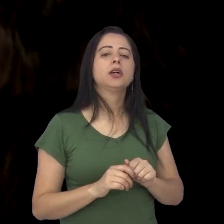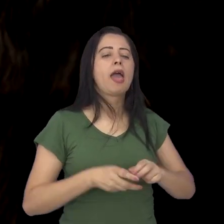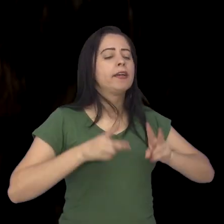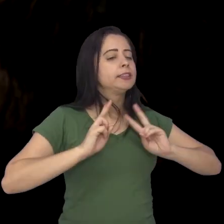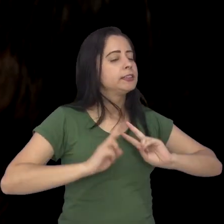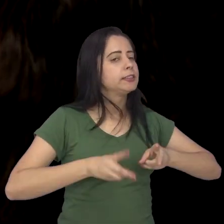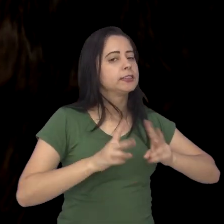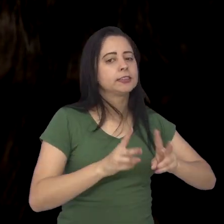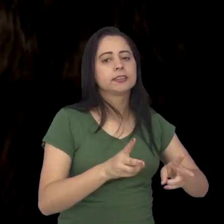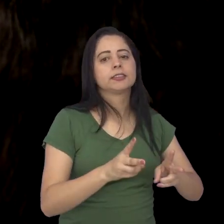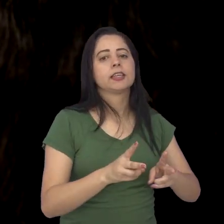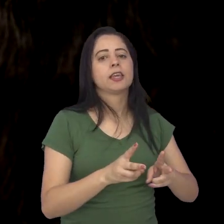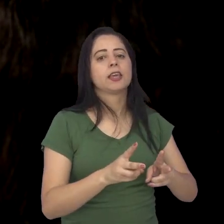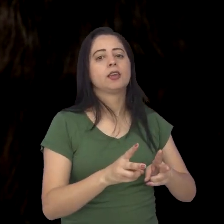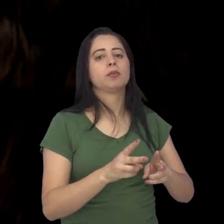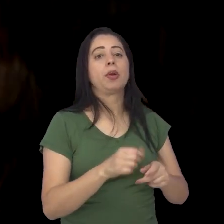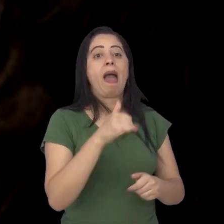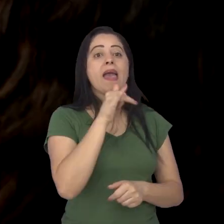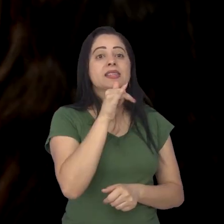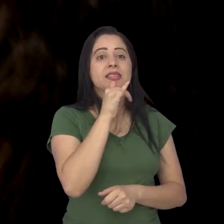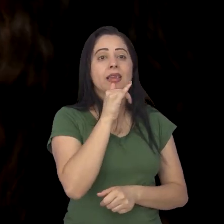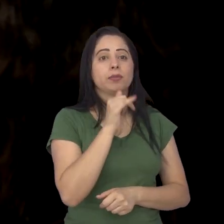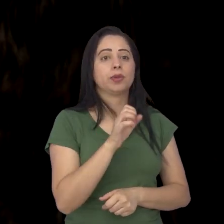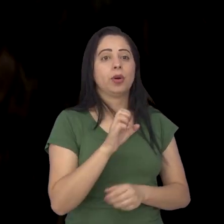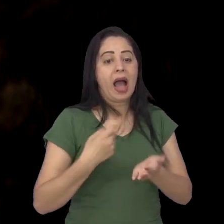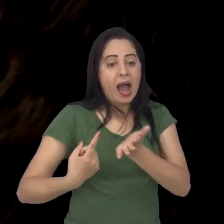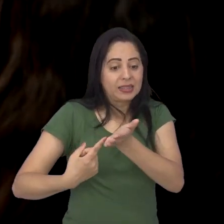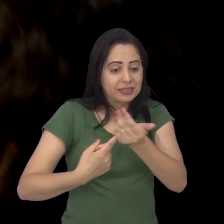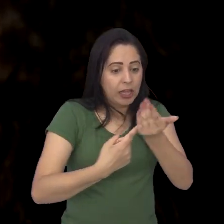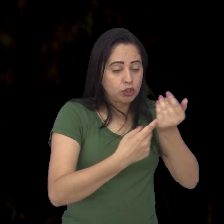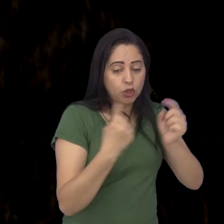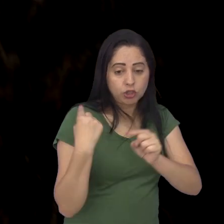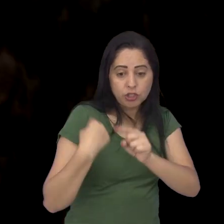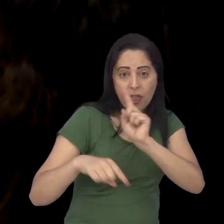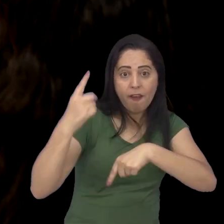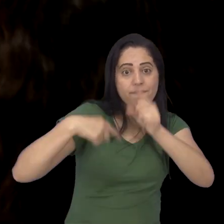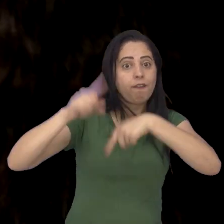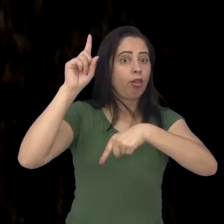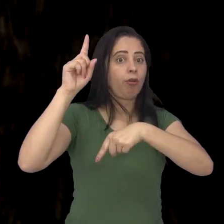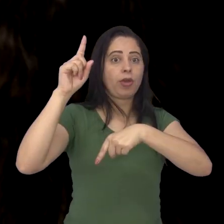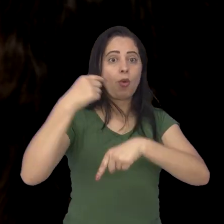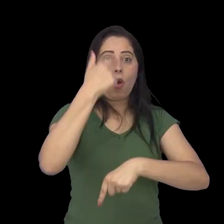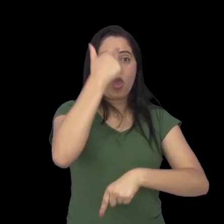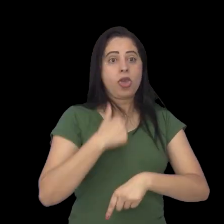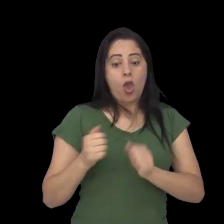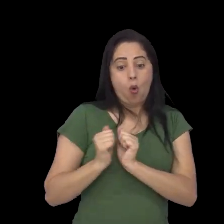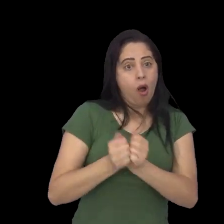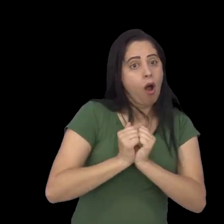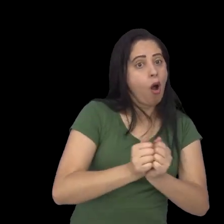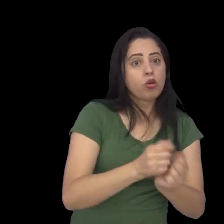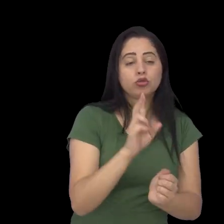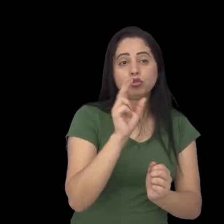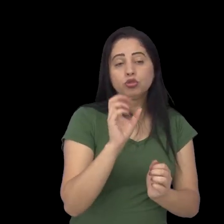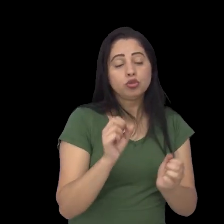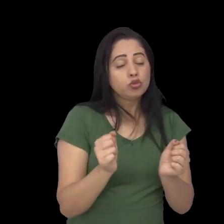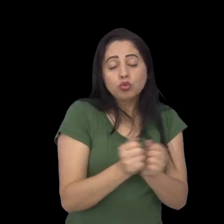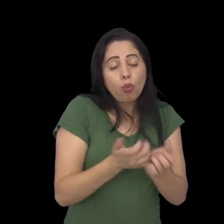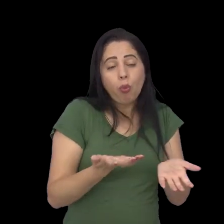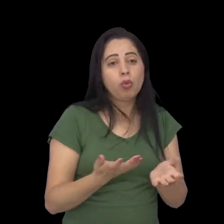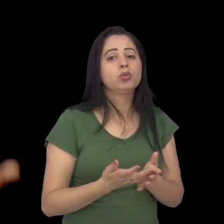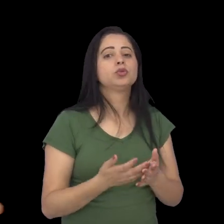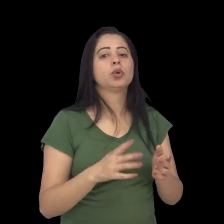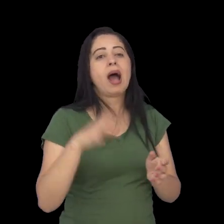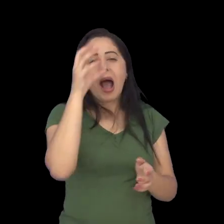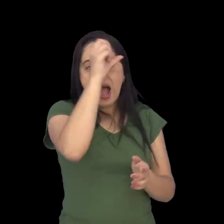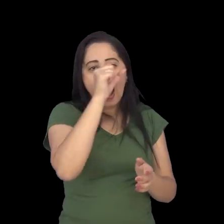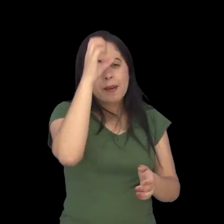mim. A chegada do e-mail, eu vi ter e-mail pela primeira vez, ter o primeiro site,